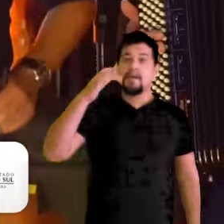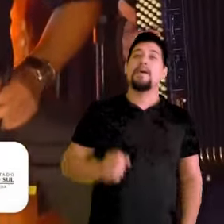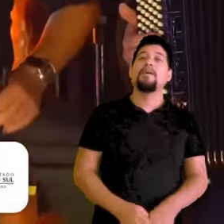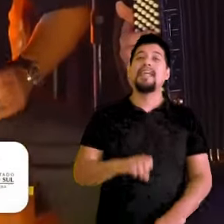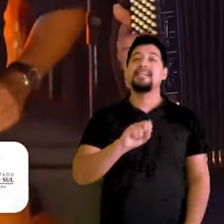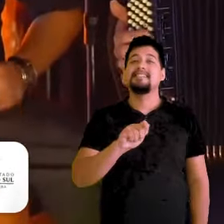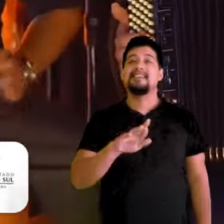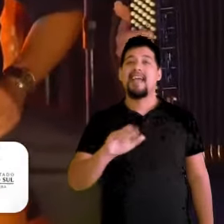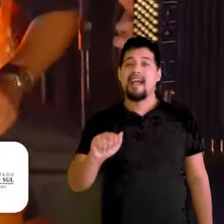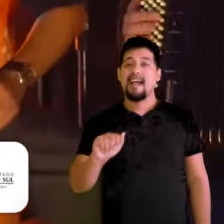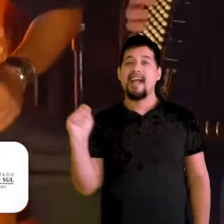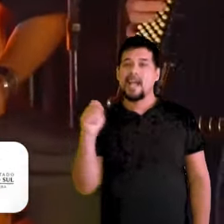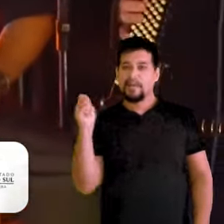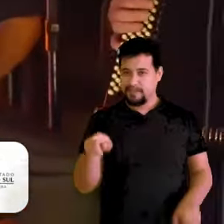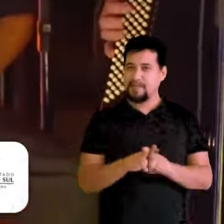Pessoal da Serra Gaúcha aí.